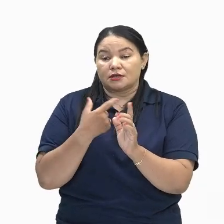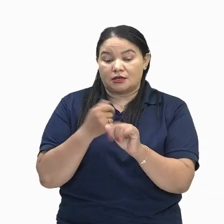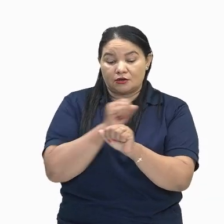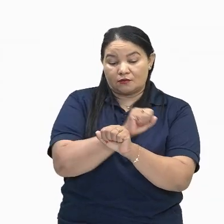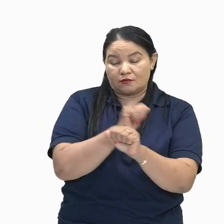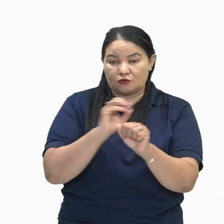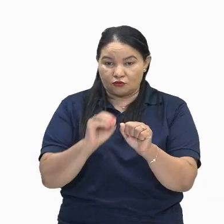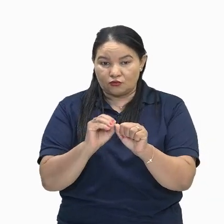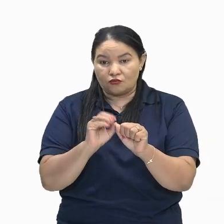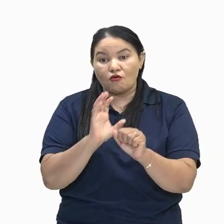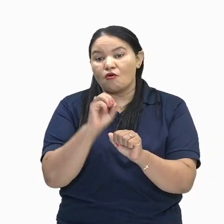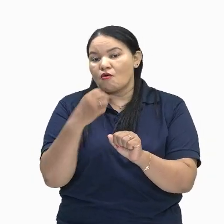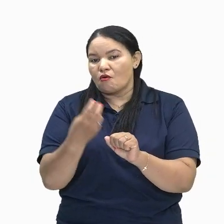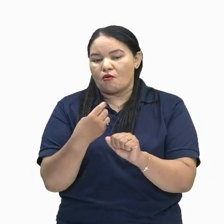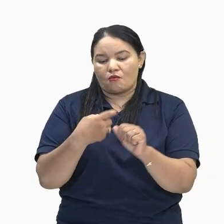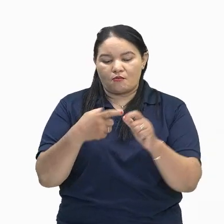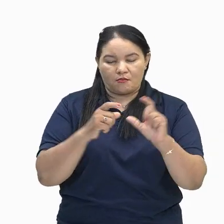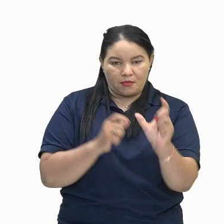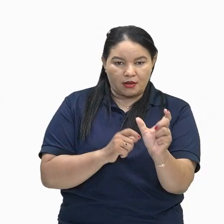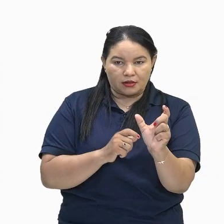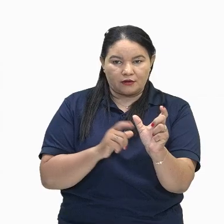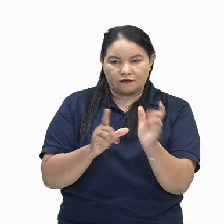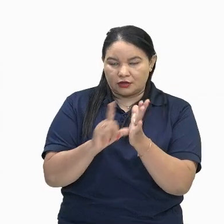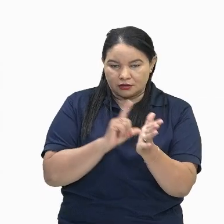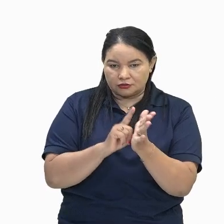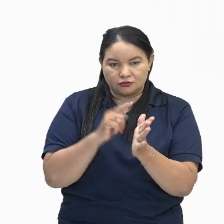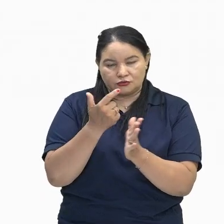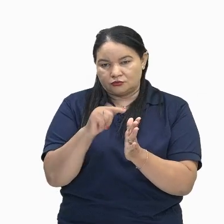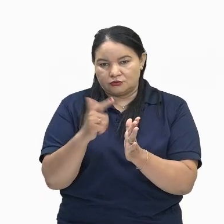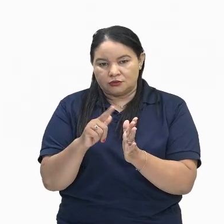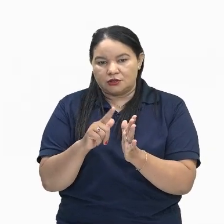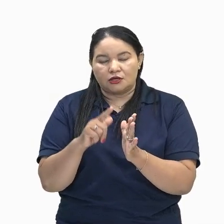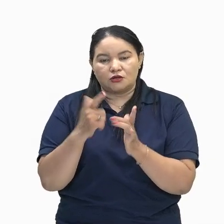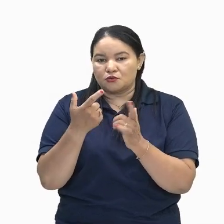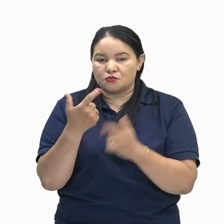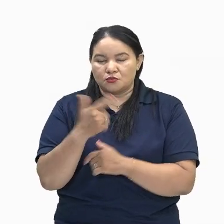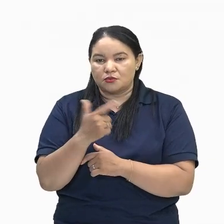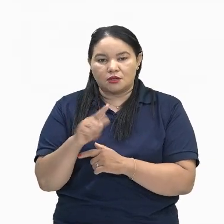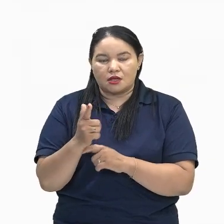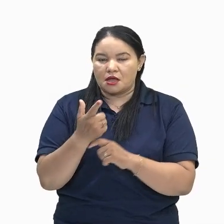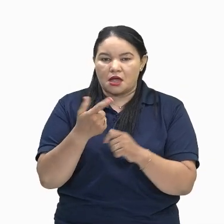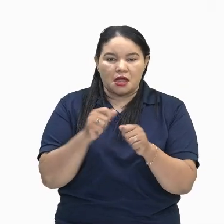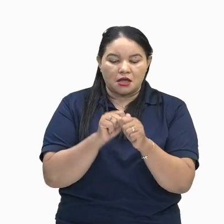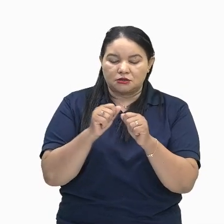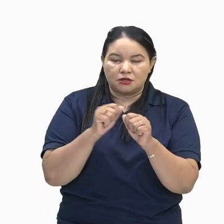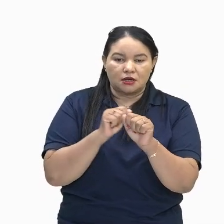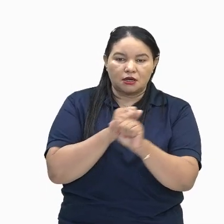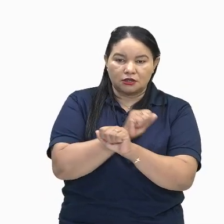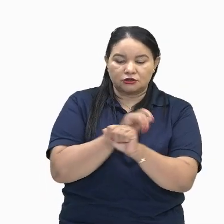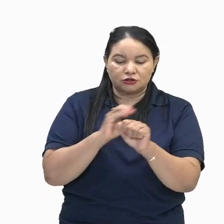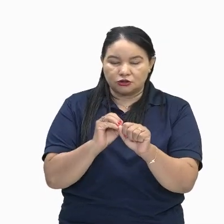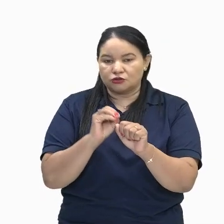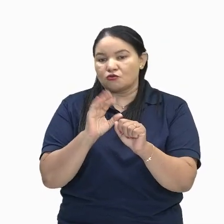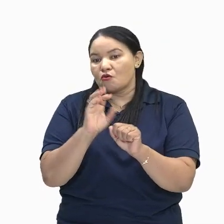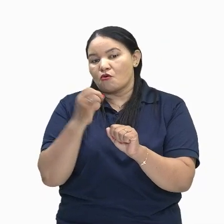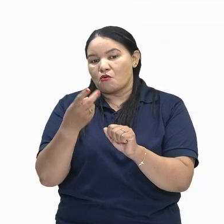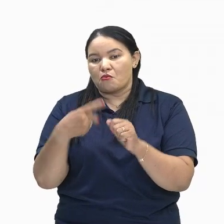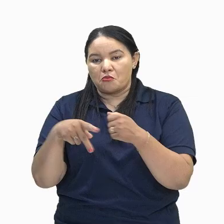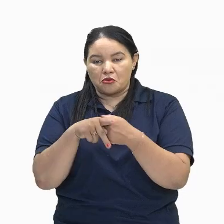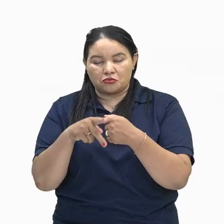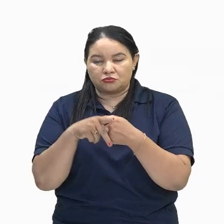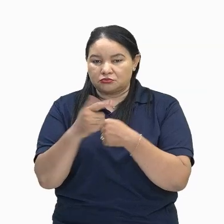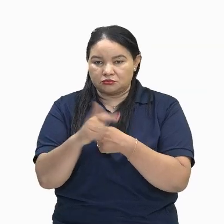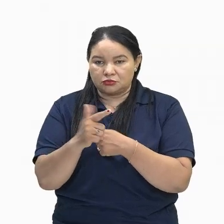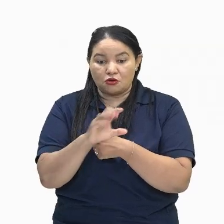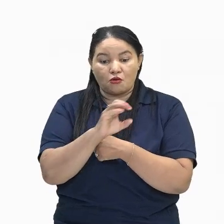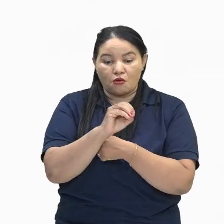gente tem alguma outra palavra? Não. Nenhum artigo, nenhum pronome. Perceba que nós não temos nada. O artigo, o ou, o a,